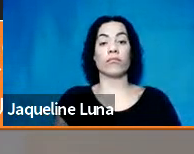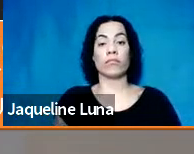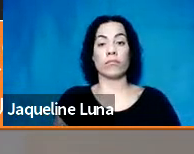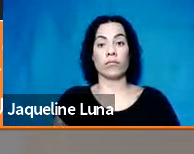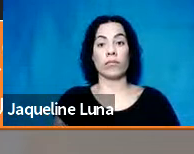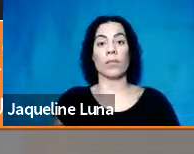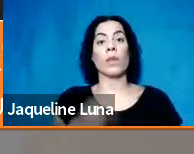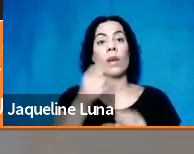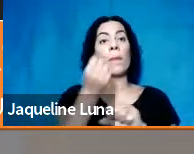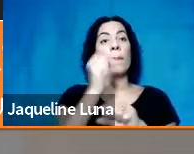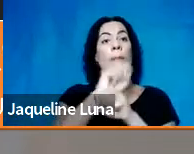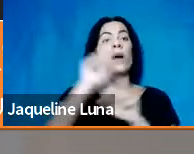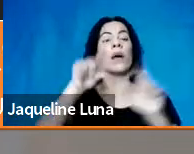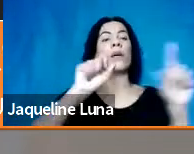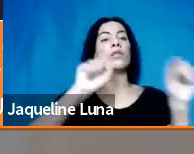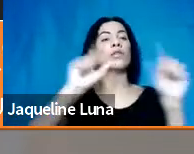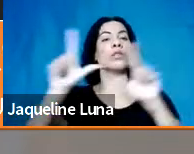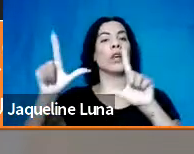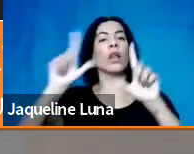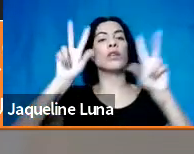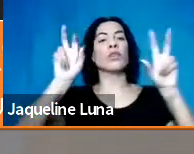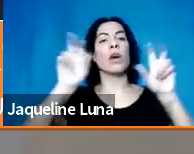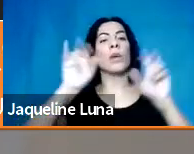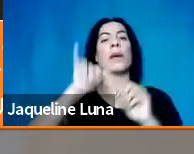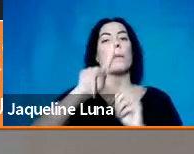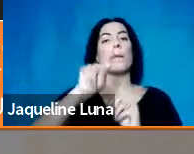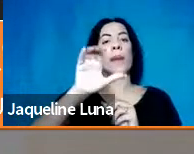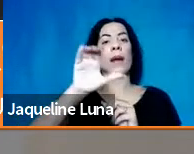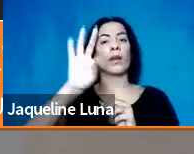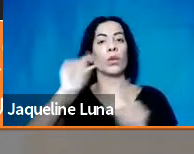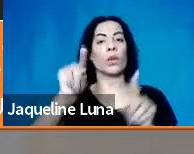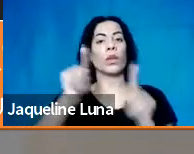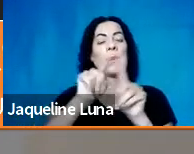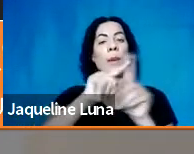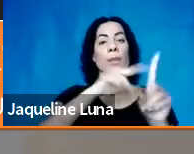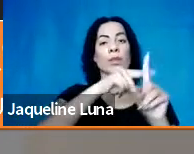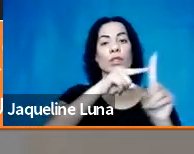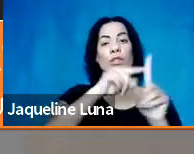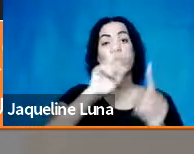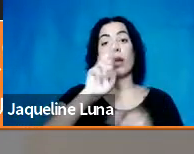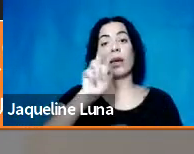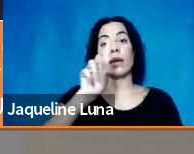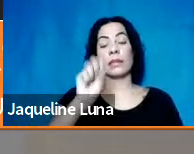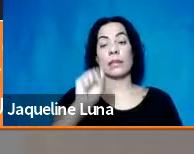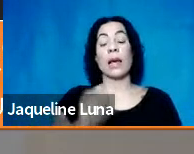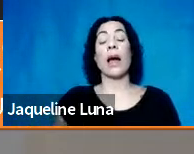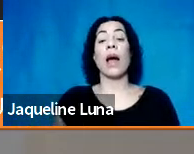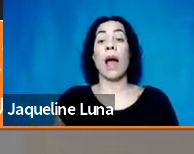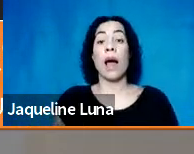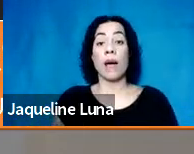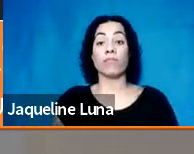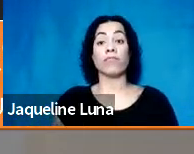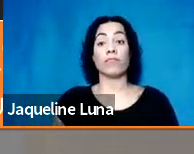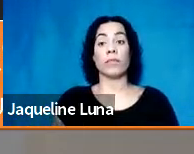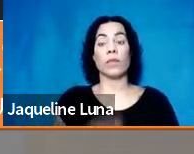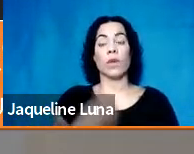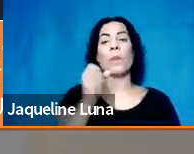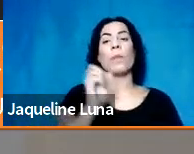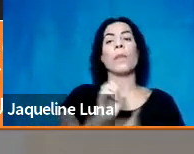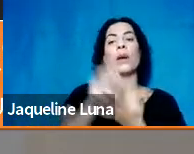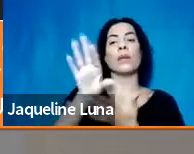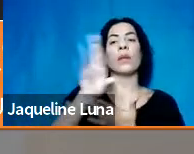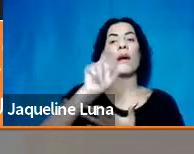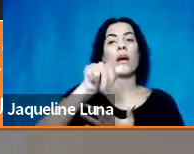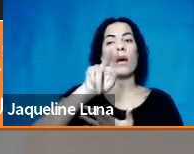Travou no slide sobre o impacto e positividade nas redes. Ah, tá. Eu passei para a Raquel, se